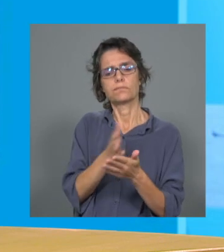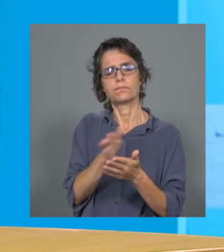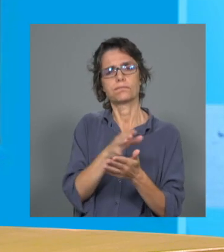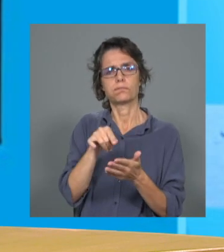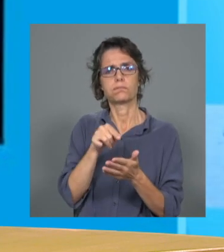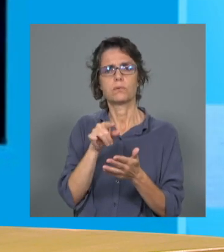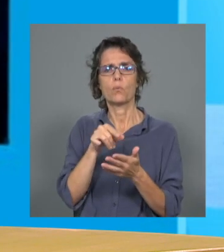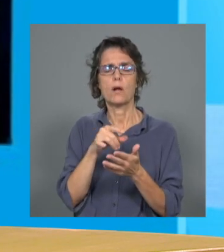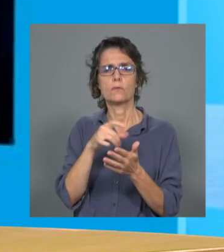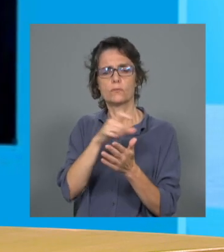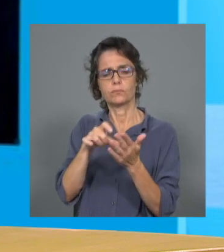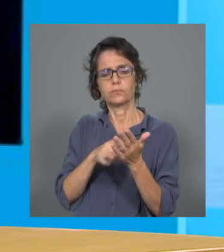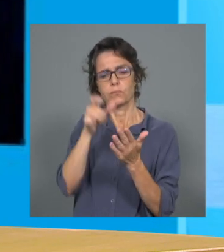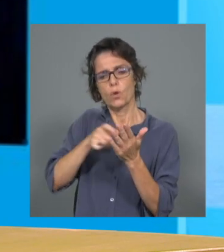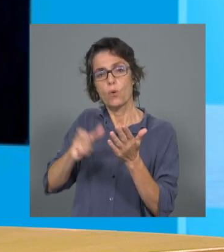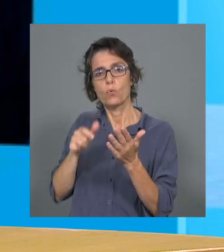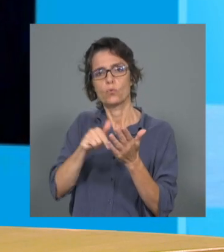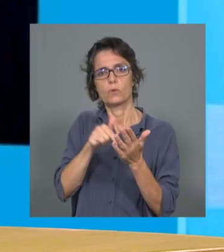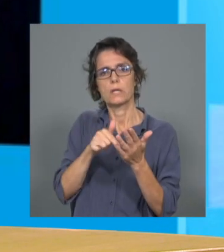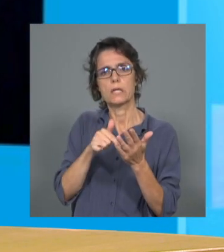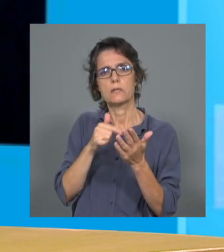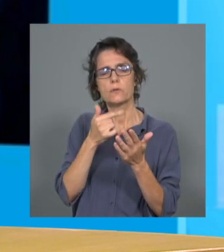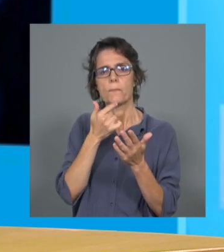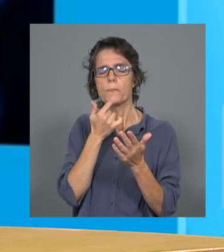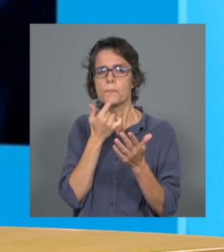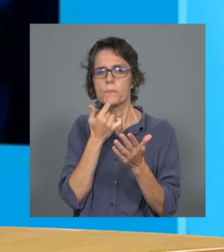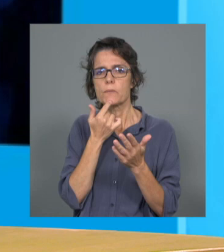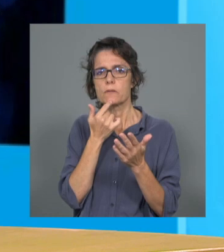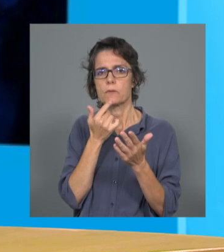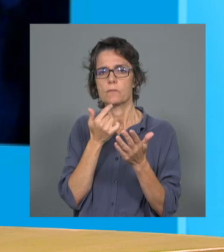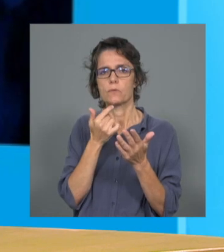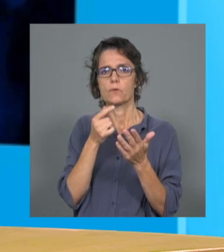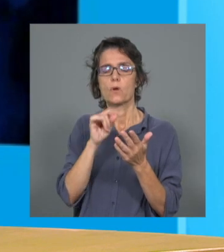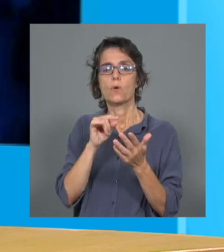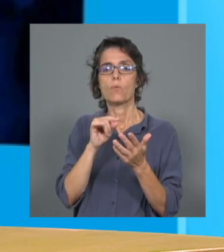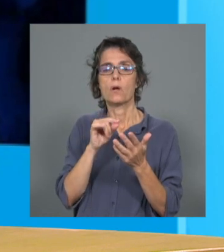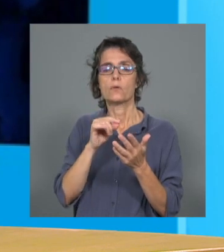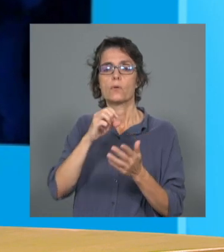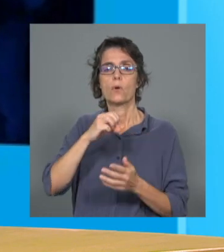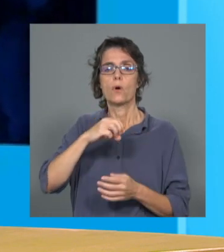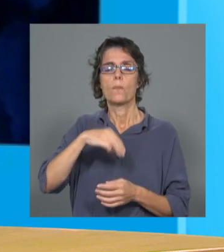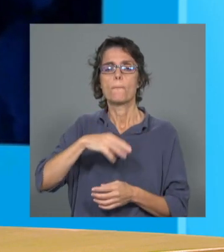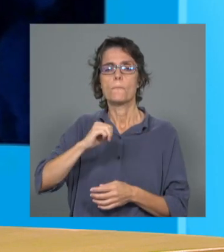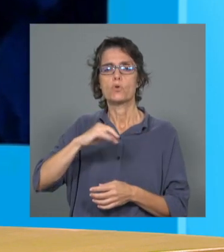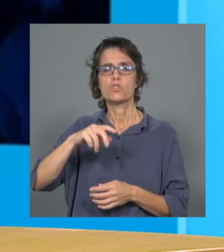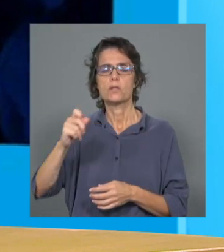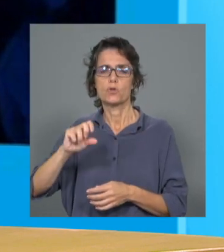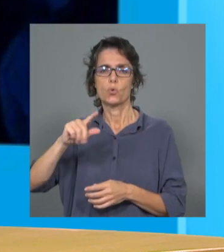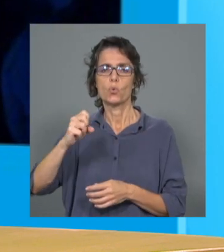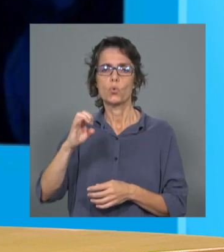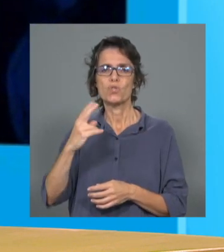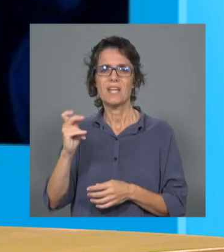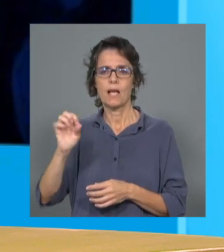dos editoriais, e isto é particularmente visível no reitorado do Monsenhor Luciano Guerra, porque a partir